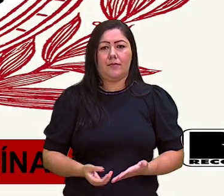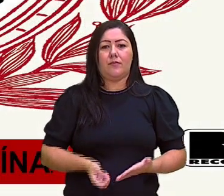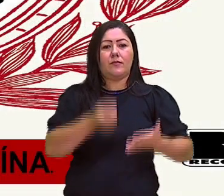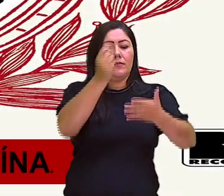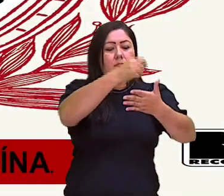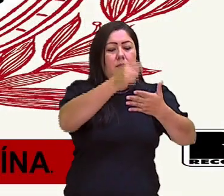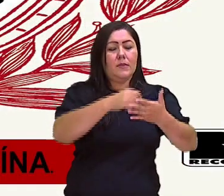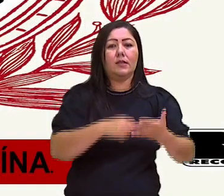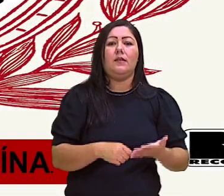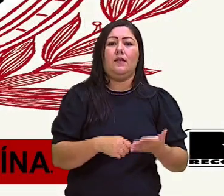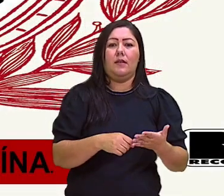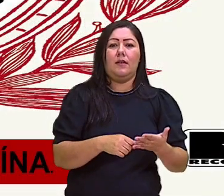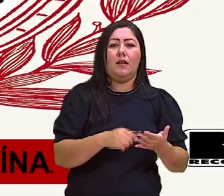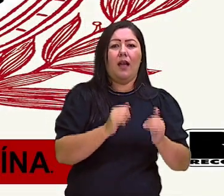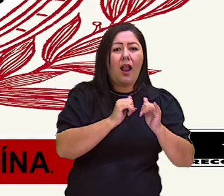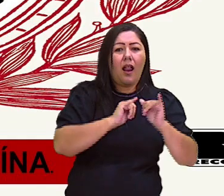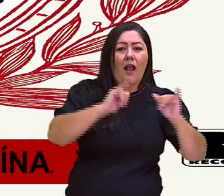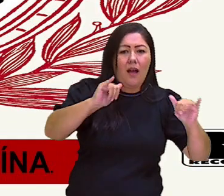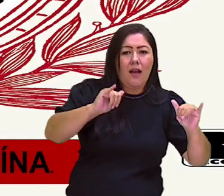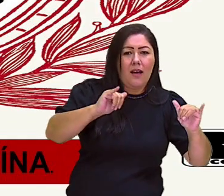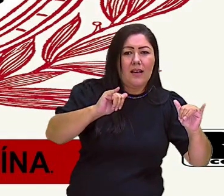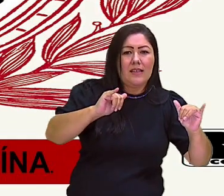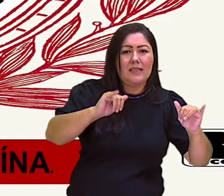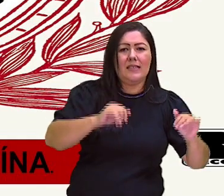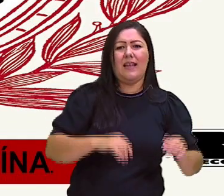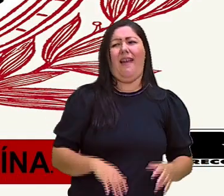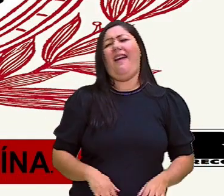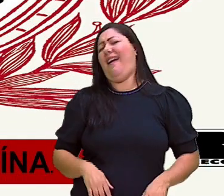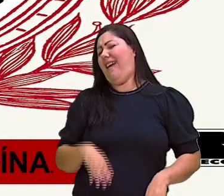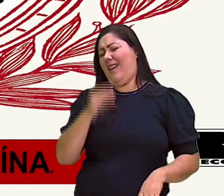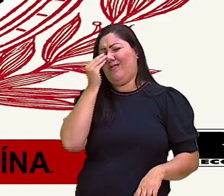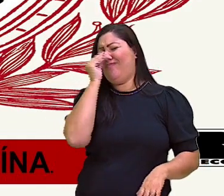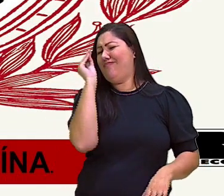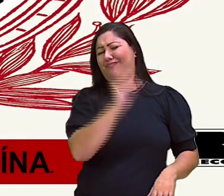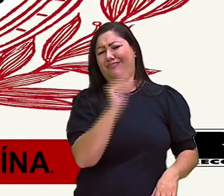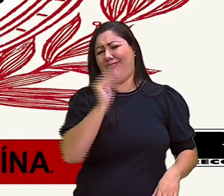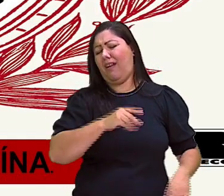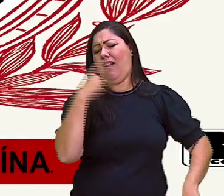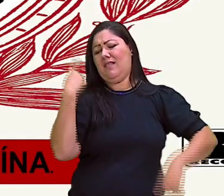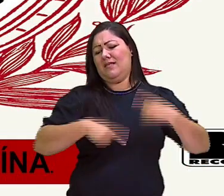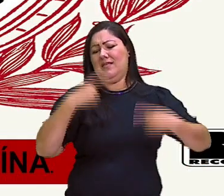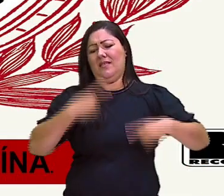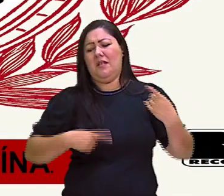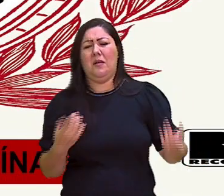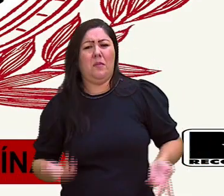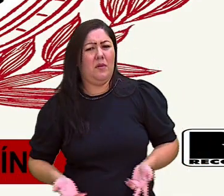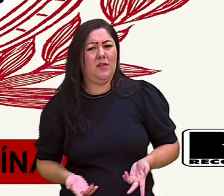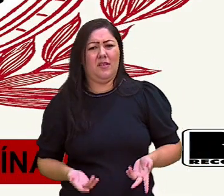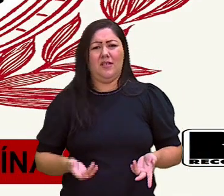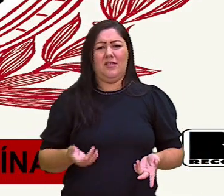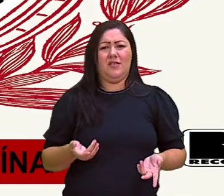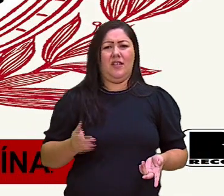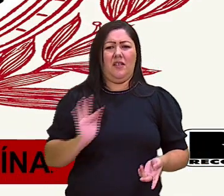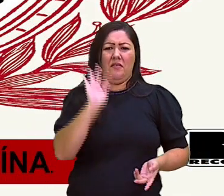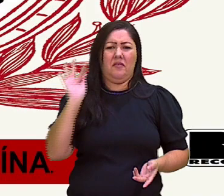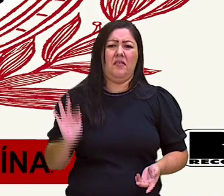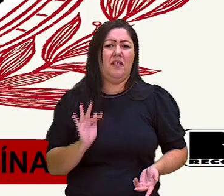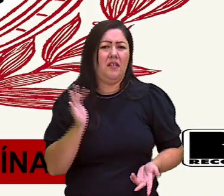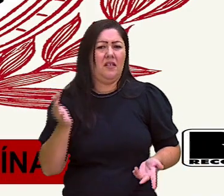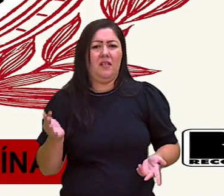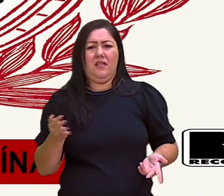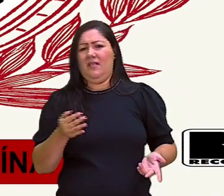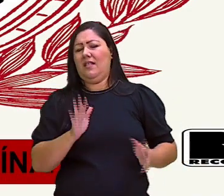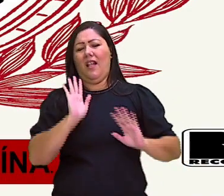rejeitada, sendo completamente ignorada política e academicamente. E Olympe